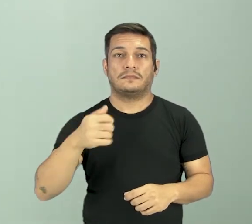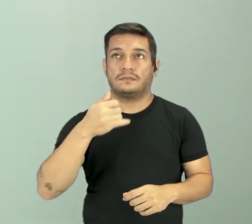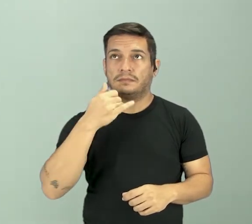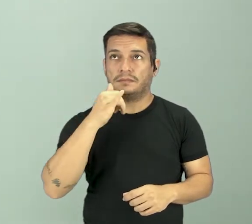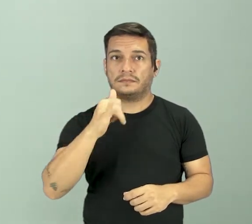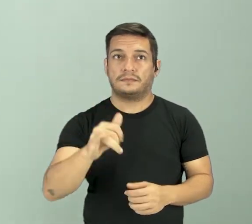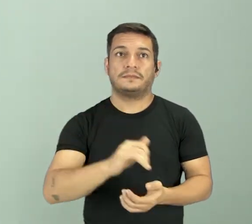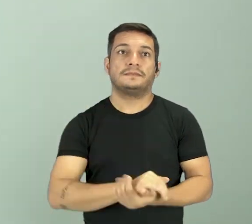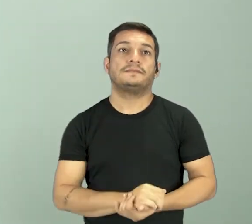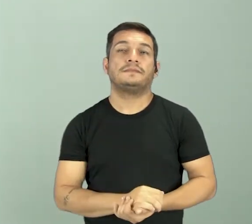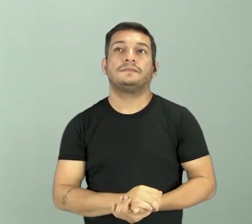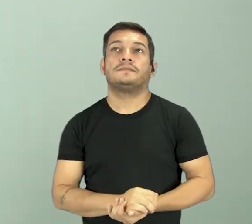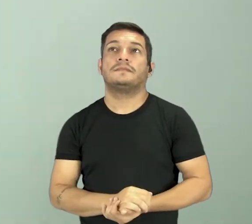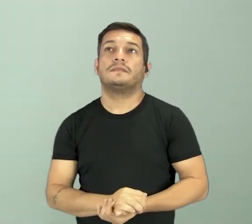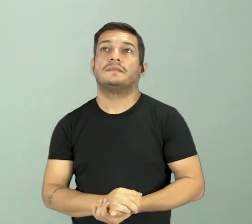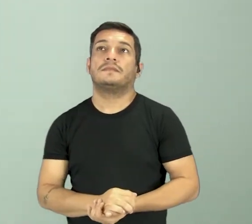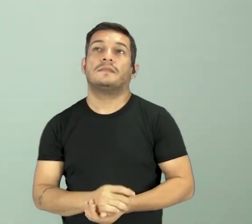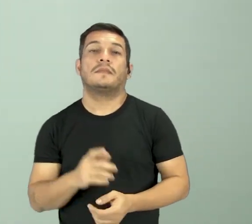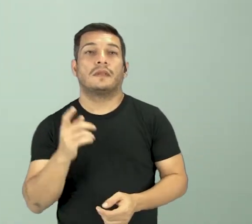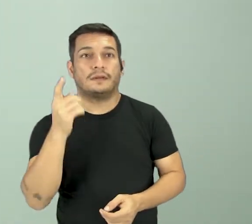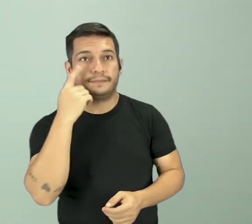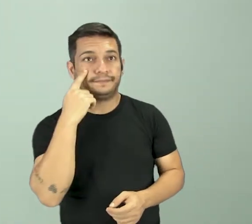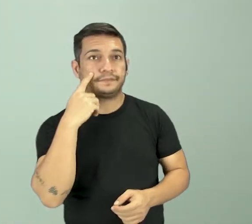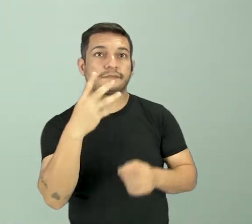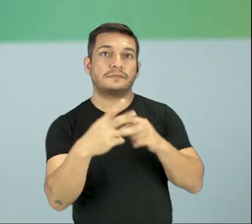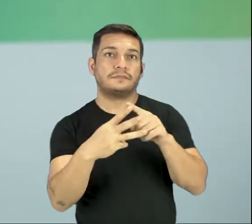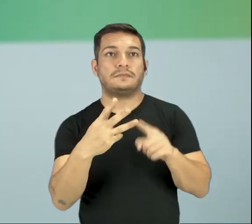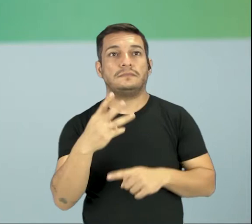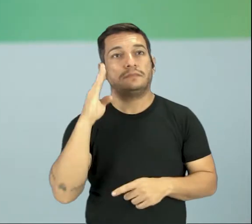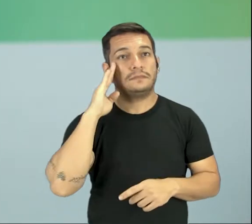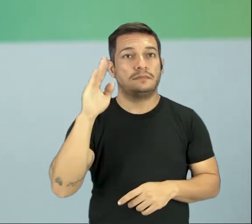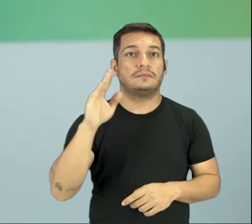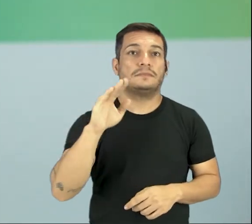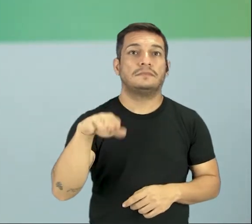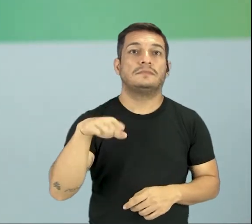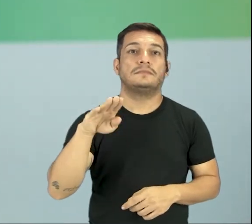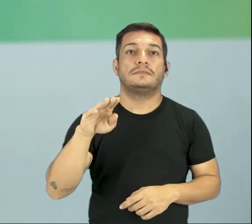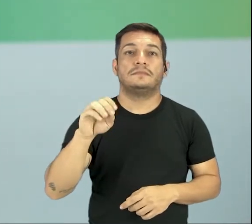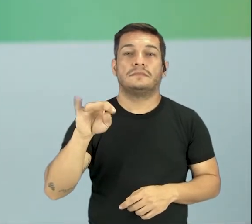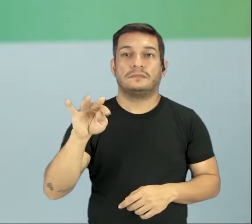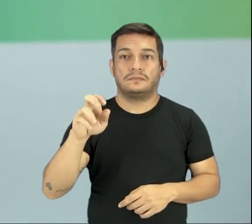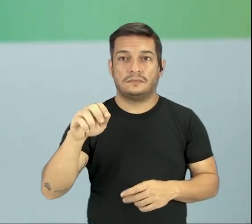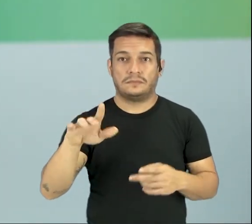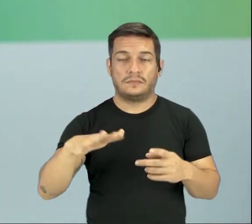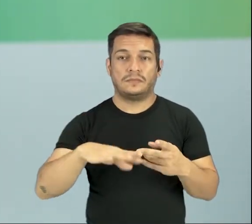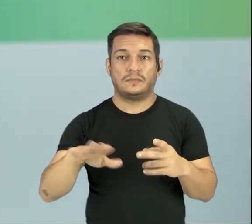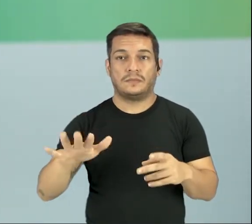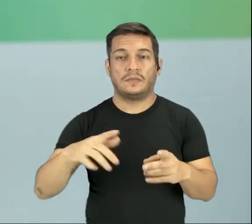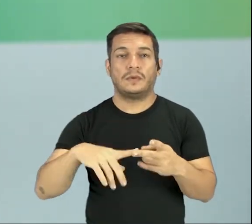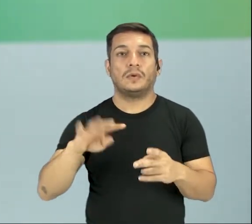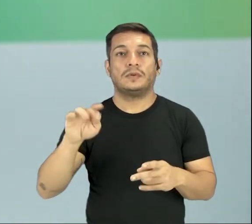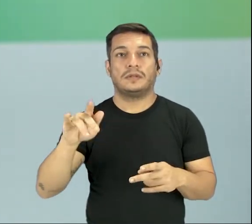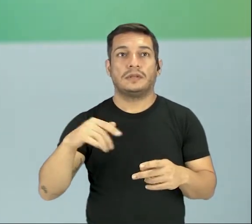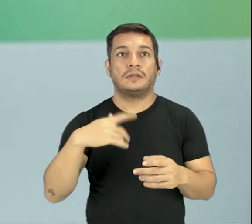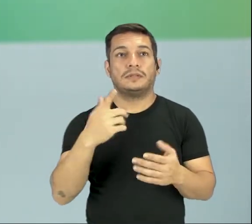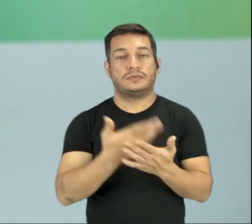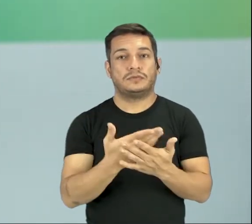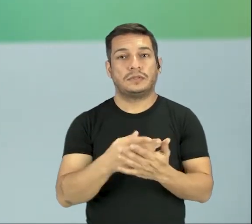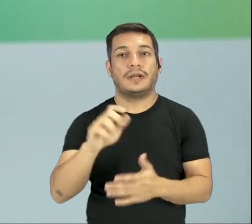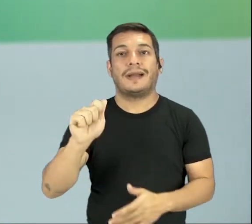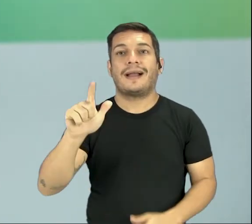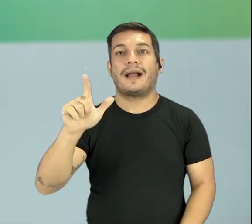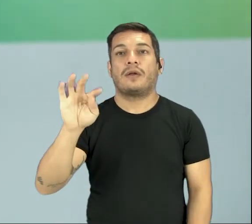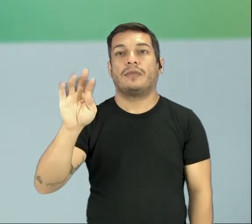magnética. Então, desses 3 principais aqui, o motor, o tanque e o alternador, a gente vai estudar um pouquinho o